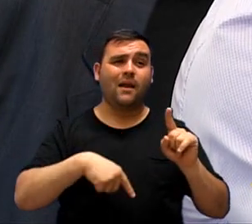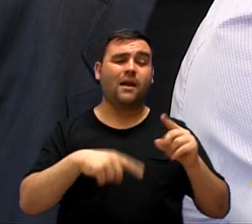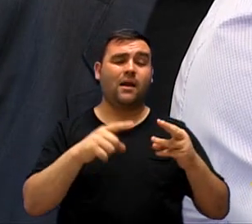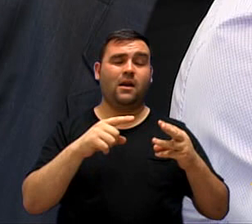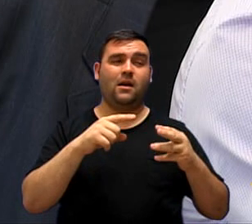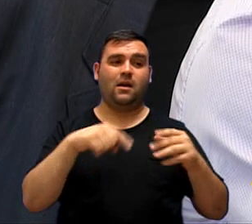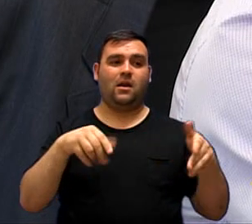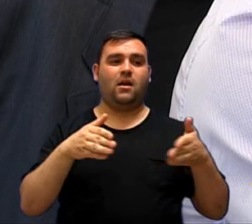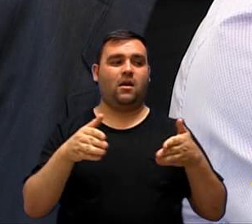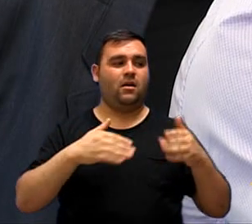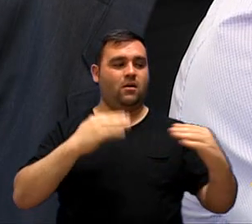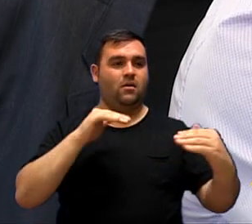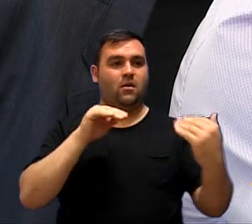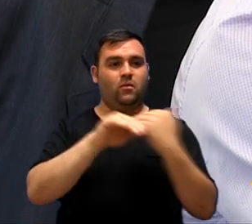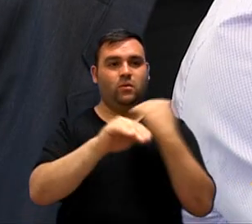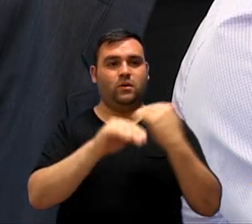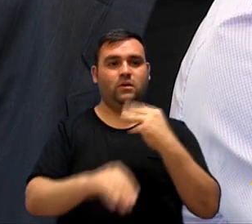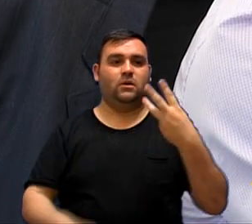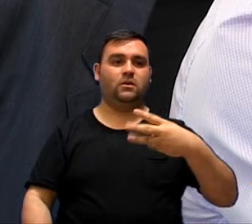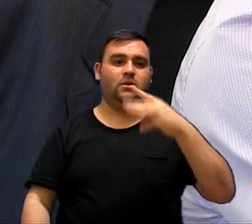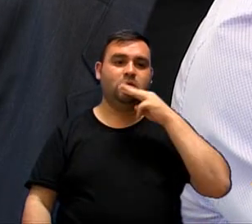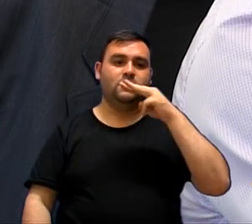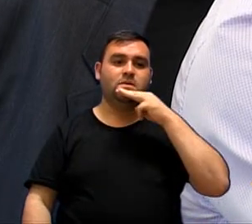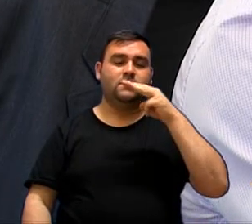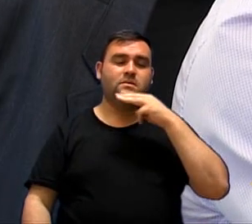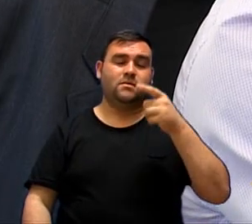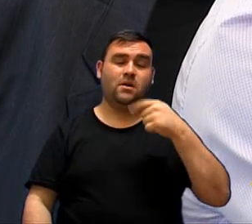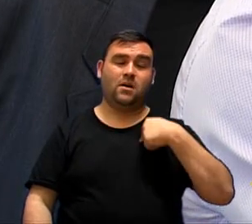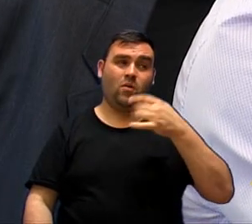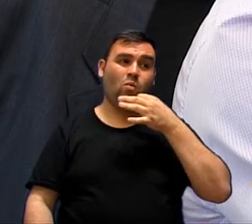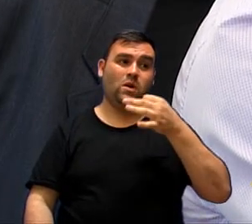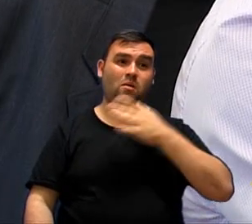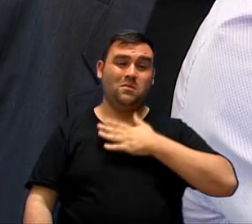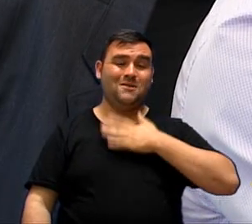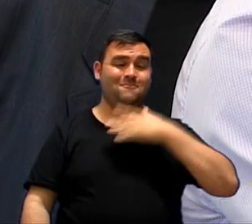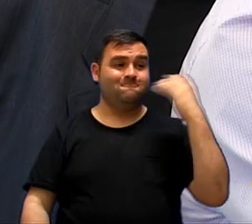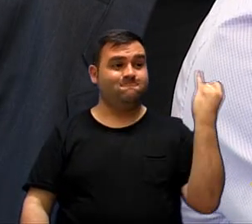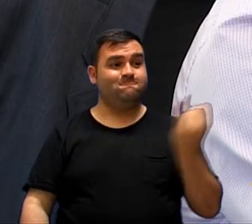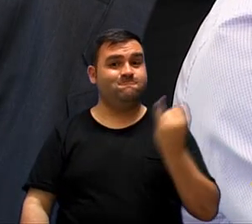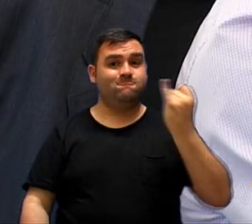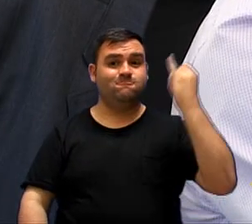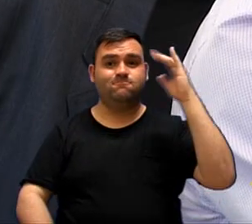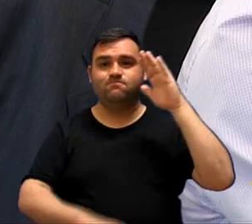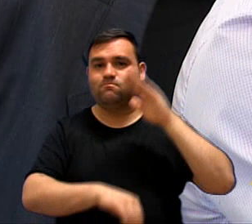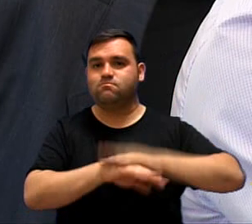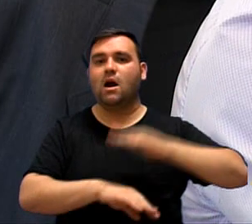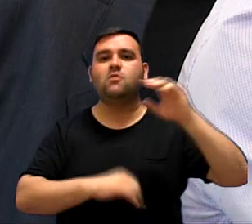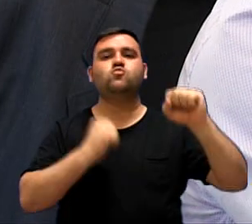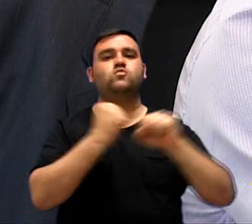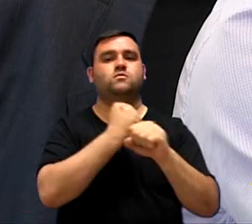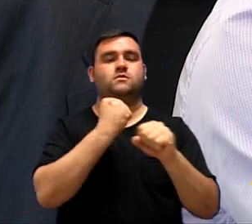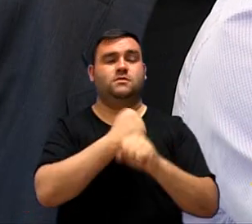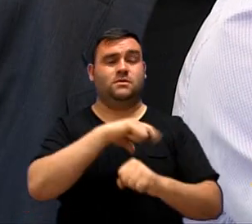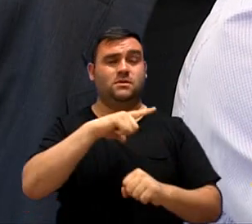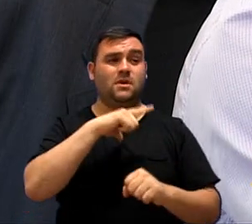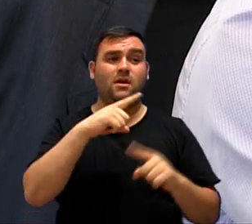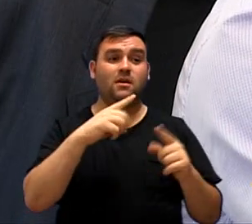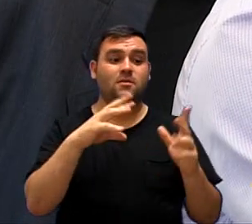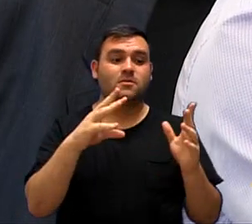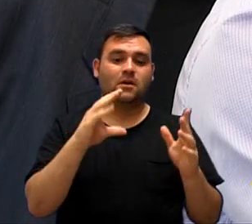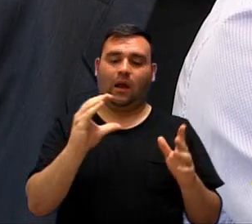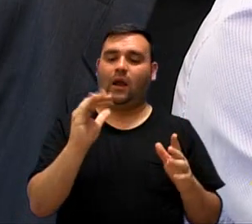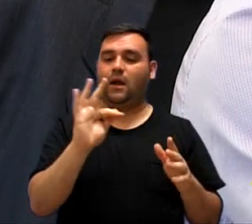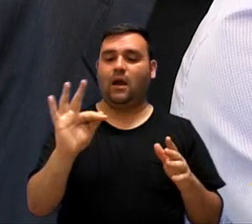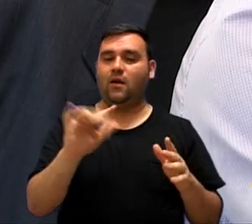3 de março, que é uma obra, ao meu ver, uma das mais importantes daí das quatro obras, que não está na